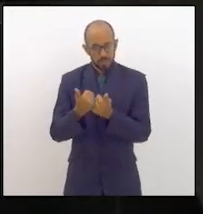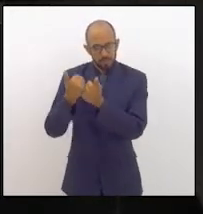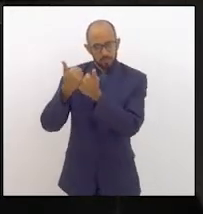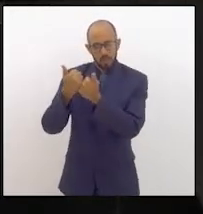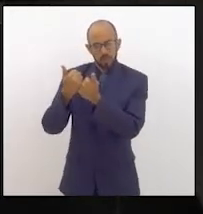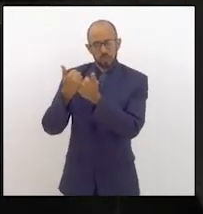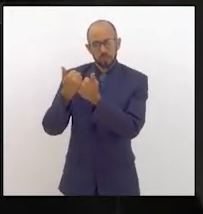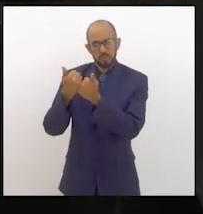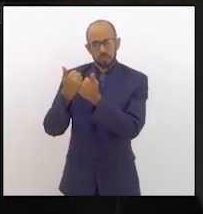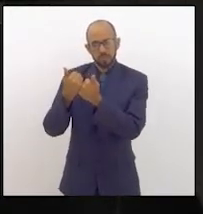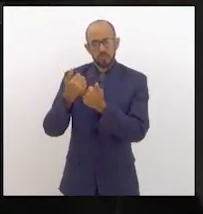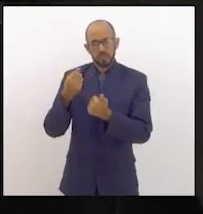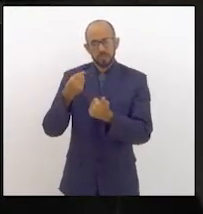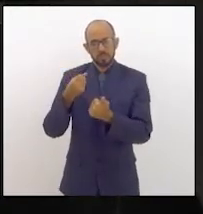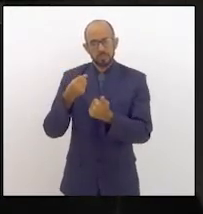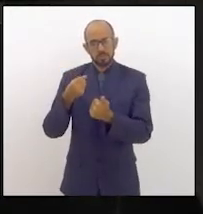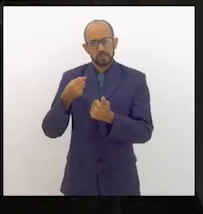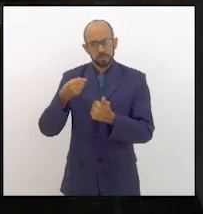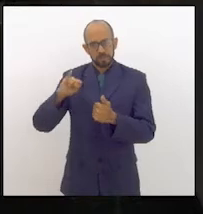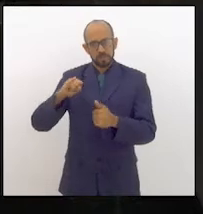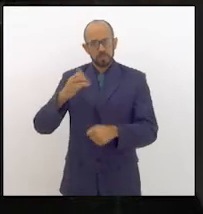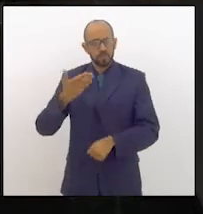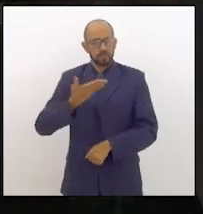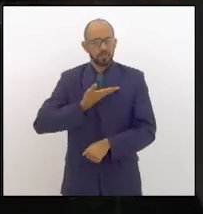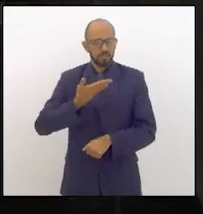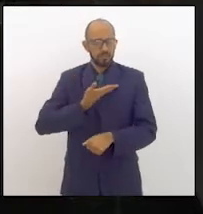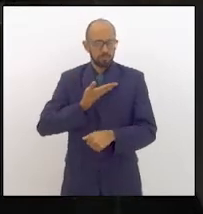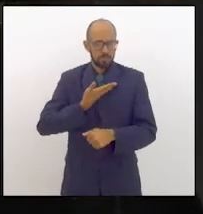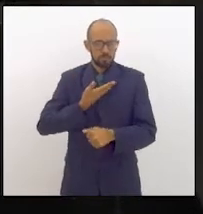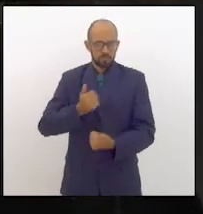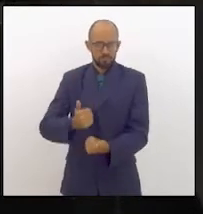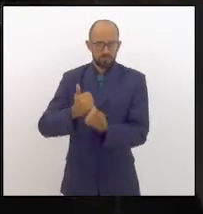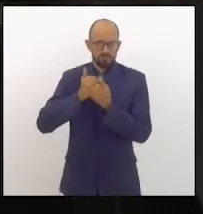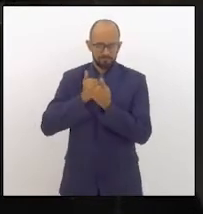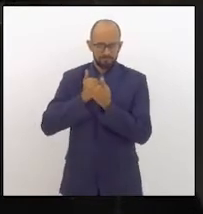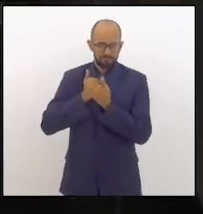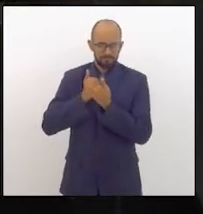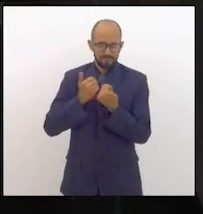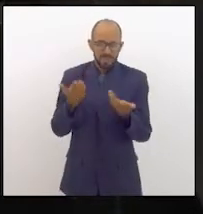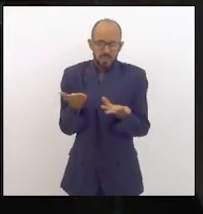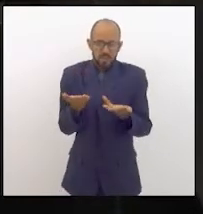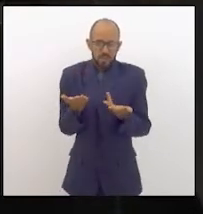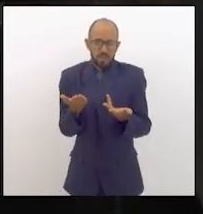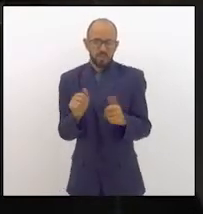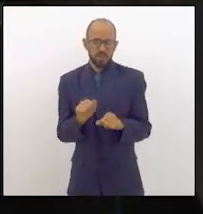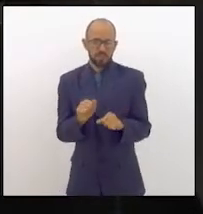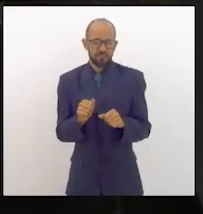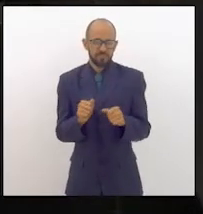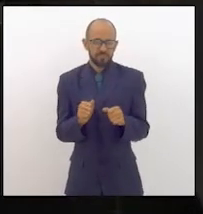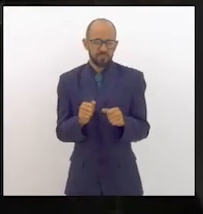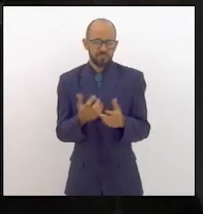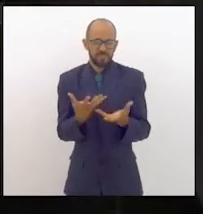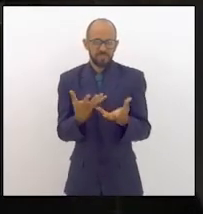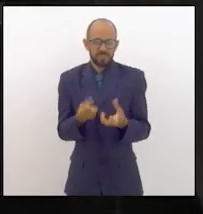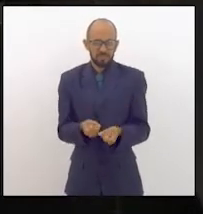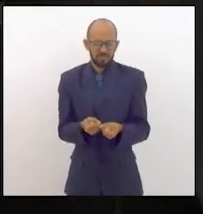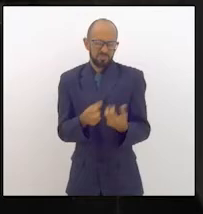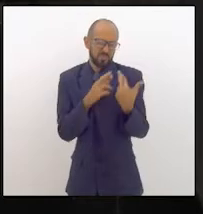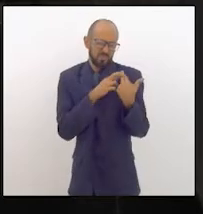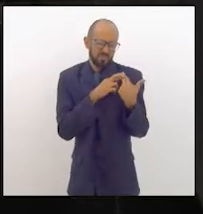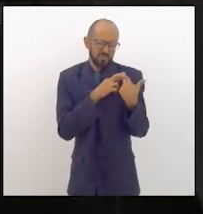meus pares como deveriam e agora ter que carregar nas costas o menos